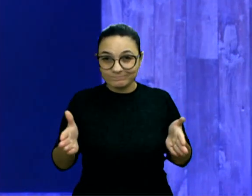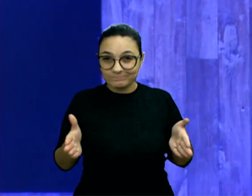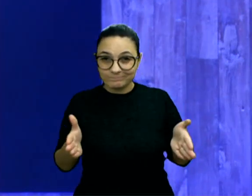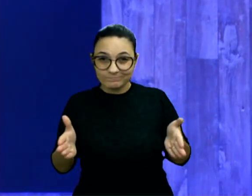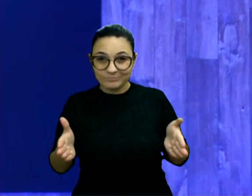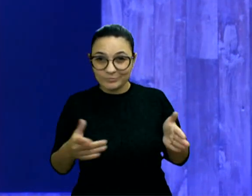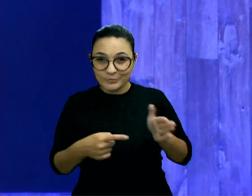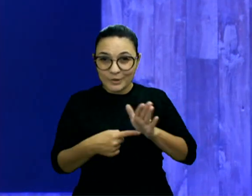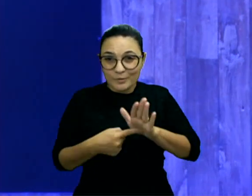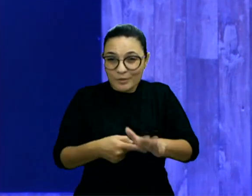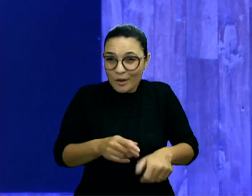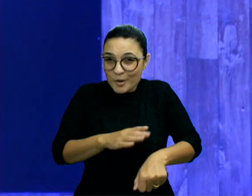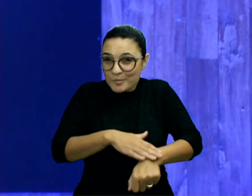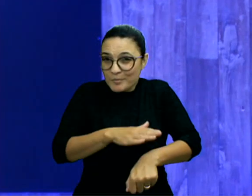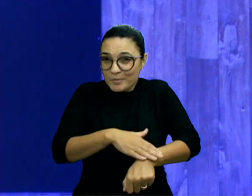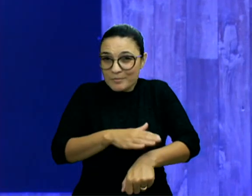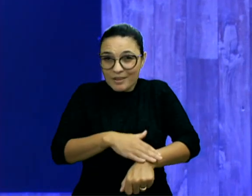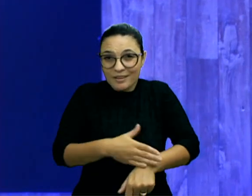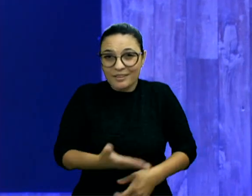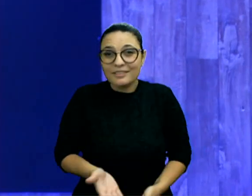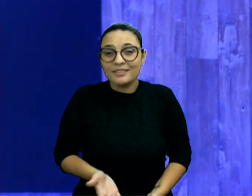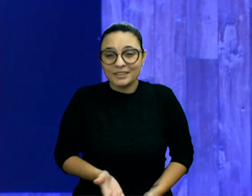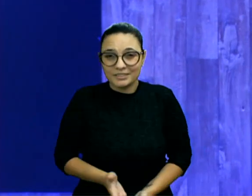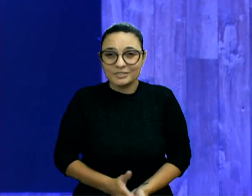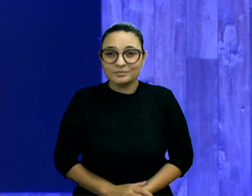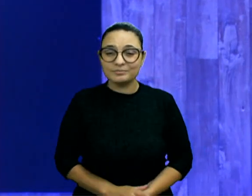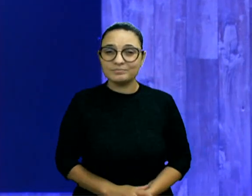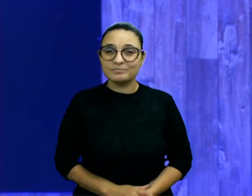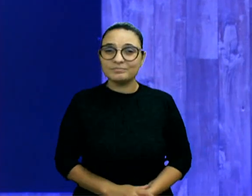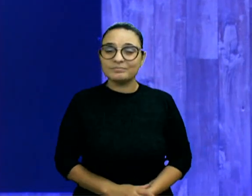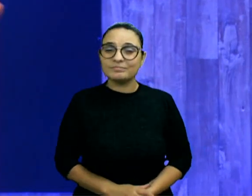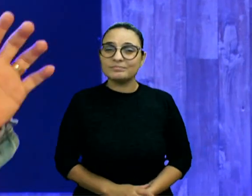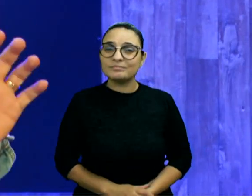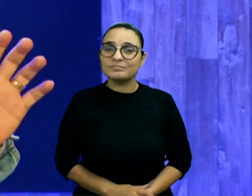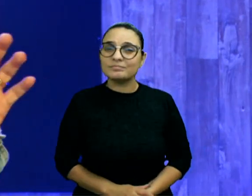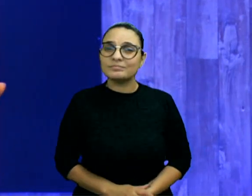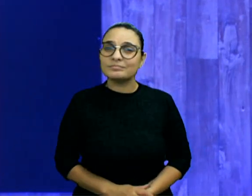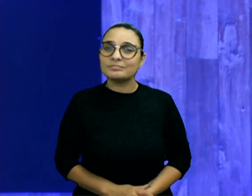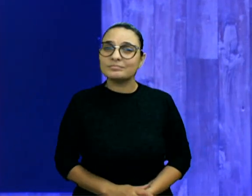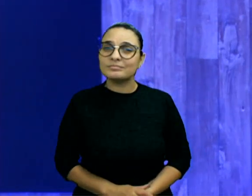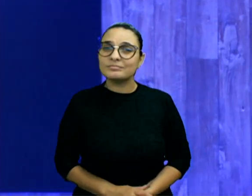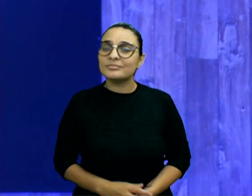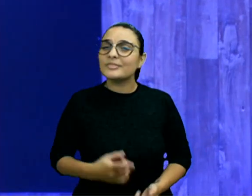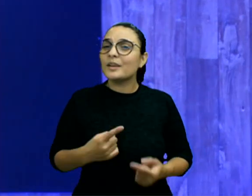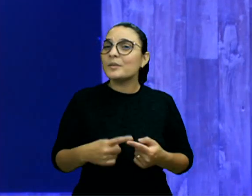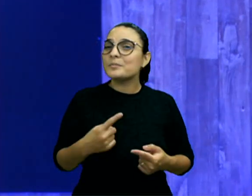um momento. Era apenas, sabe, uma pausa.